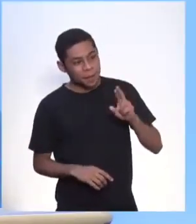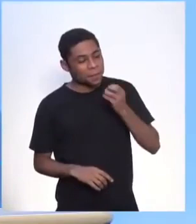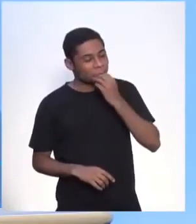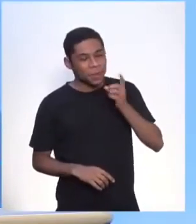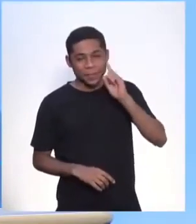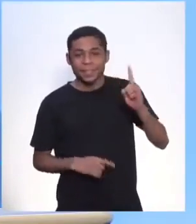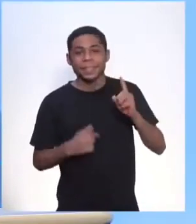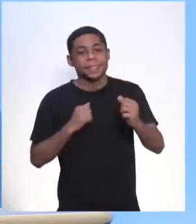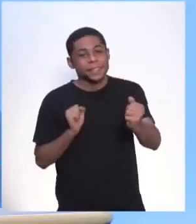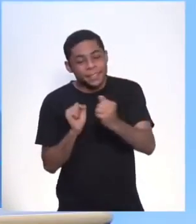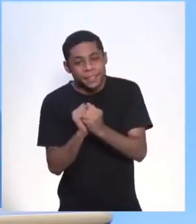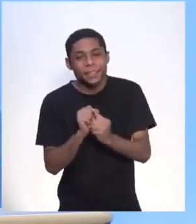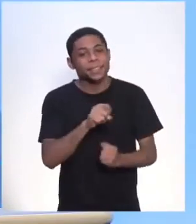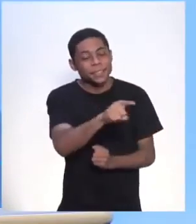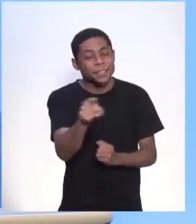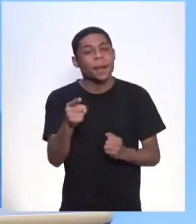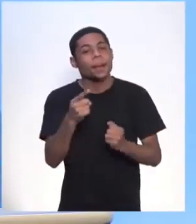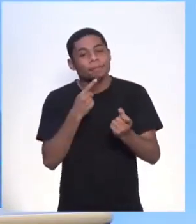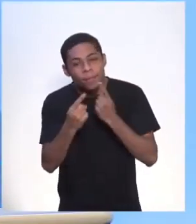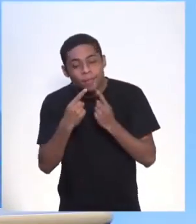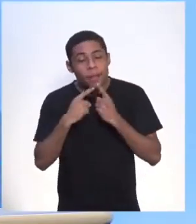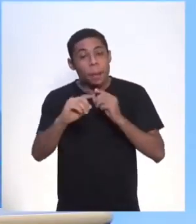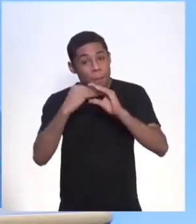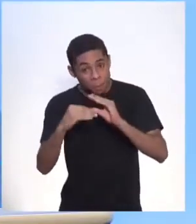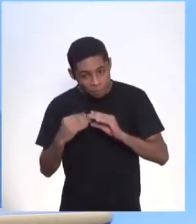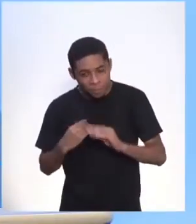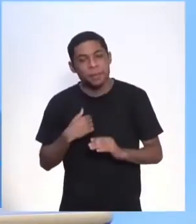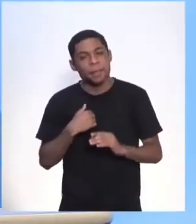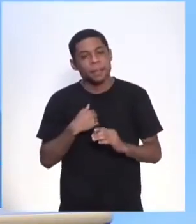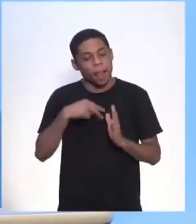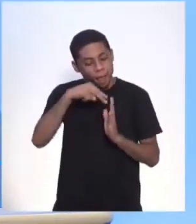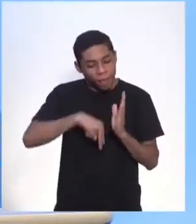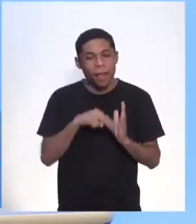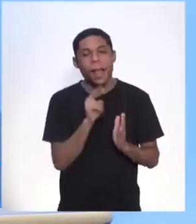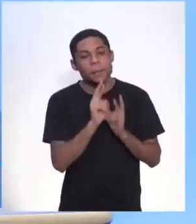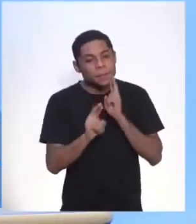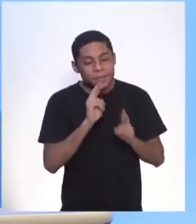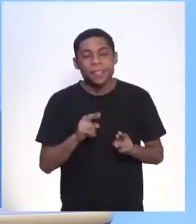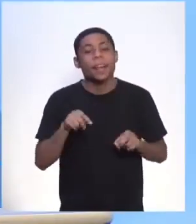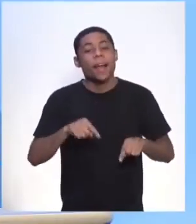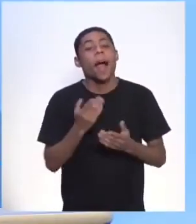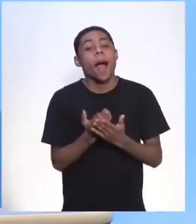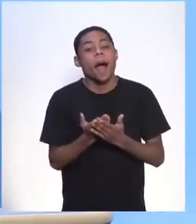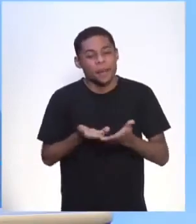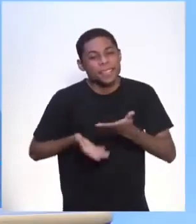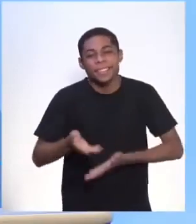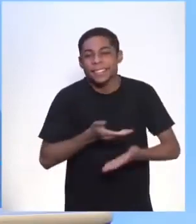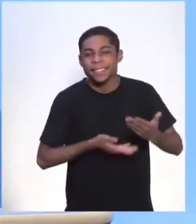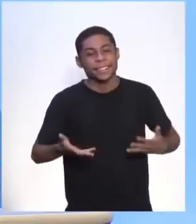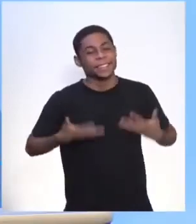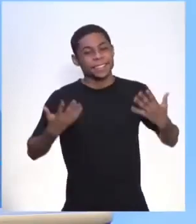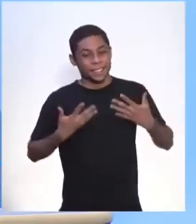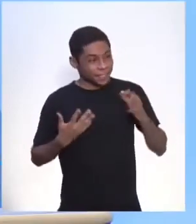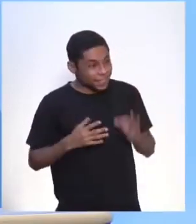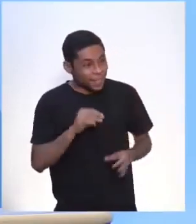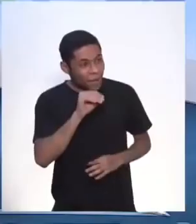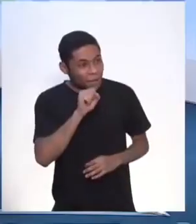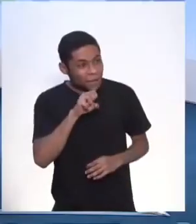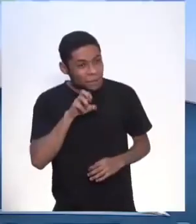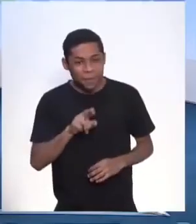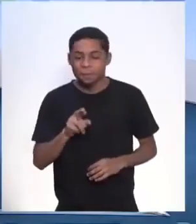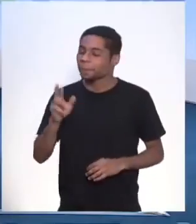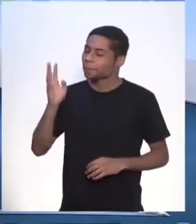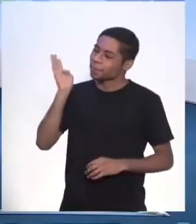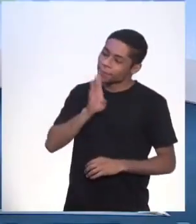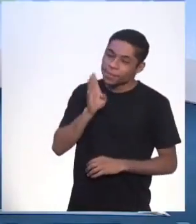para colher aí todos os comentários de vocês, todas as perguntas, para a gente fazer uma aula super dinâmica, super interativa, né, Osmar? Legal,